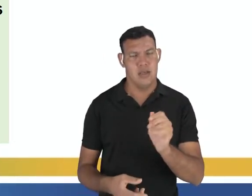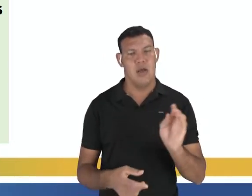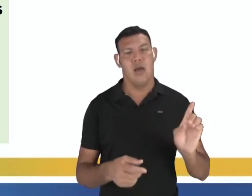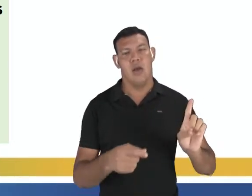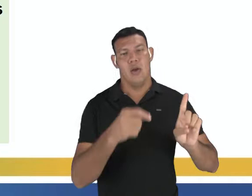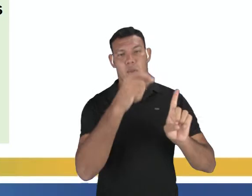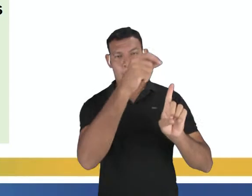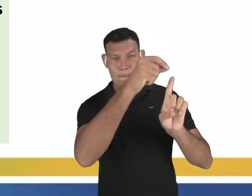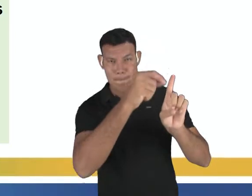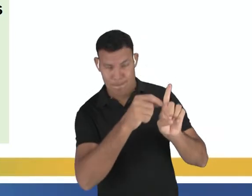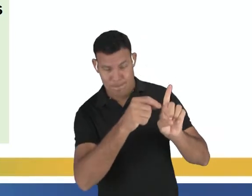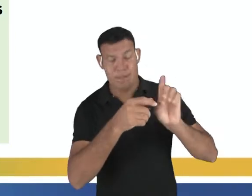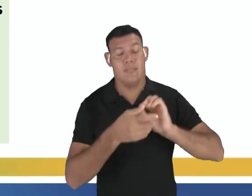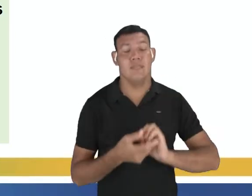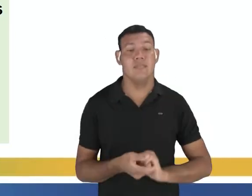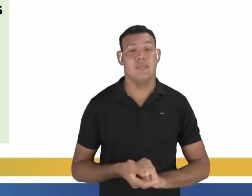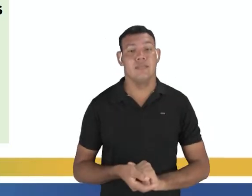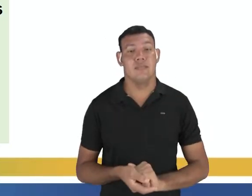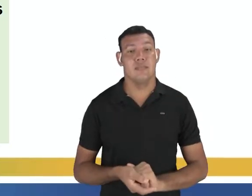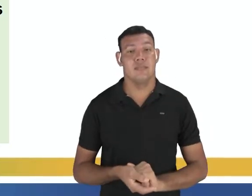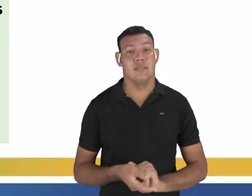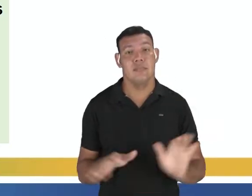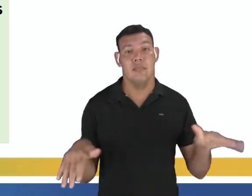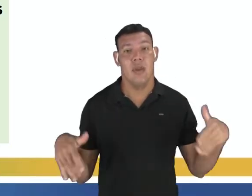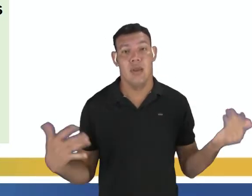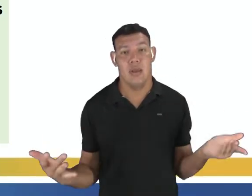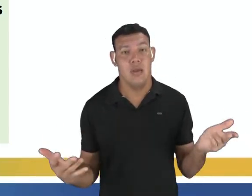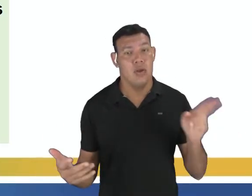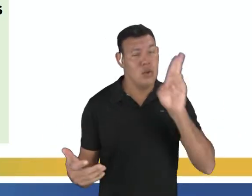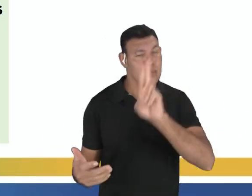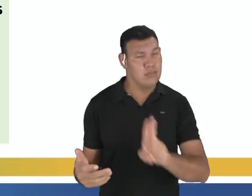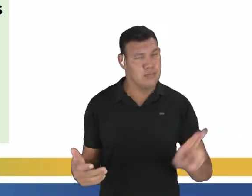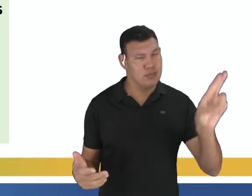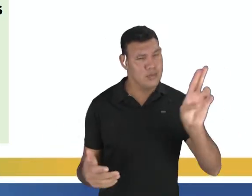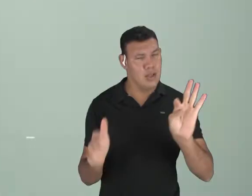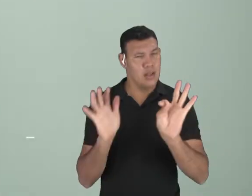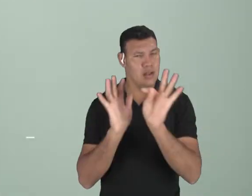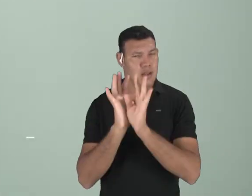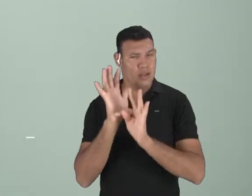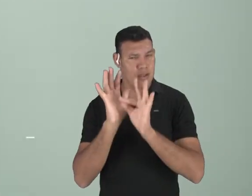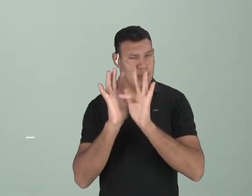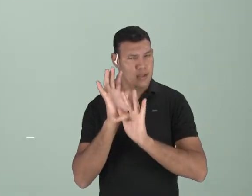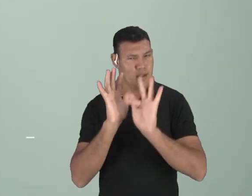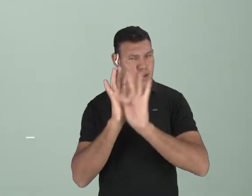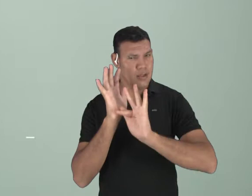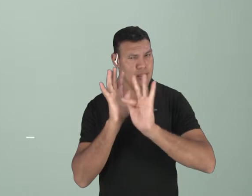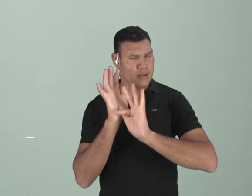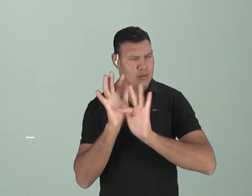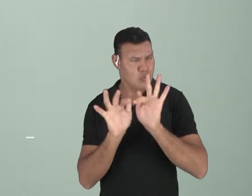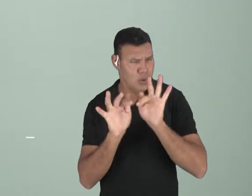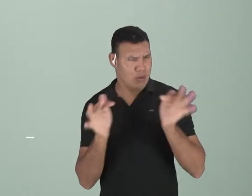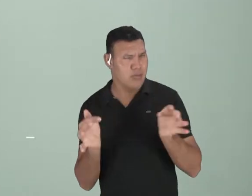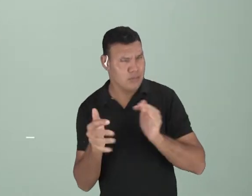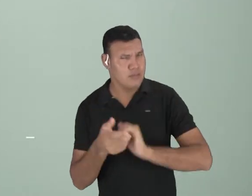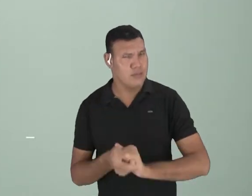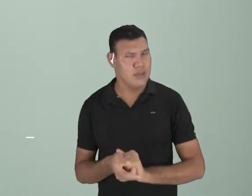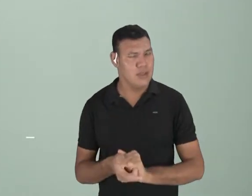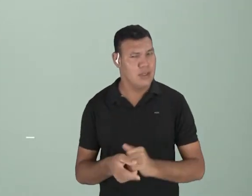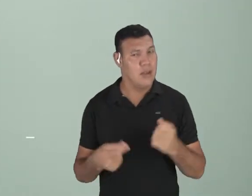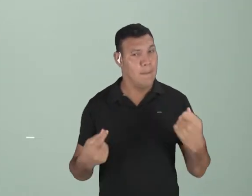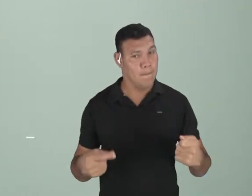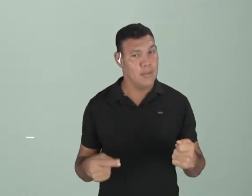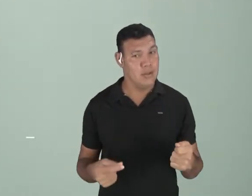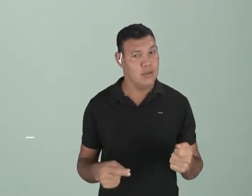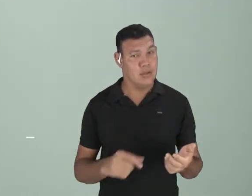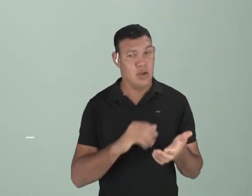em conta a conta de energia mensal, tá? Então nós usamos uma formulazinha, lembra lá da fórmula? Bem simples, tá? Em que você precisa de